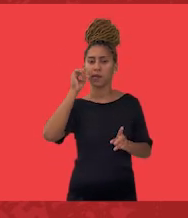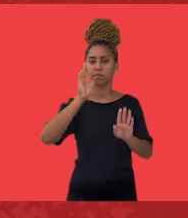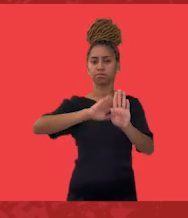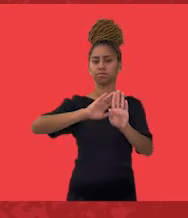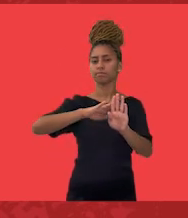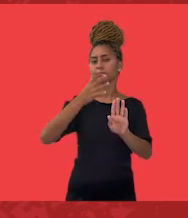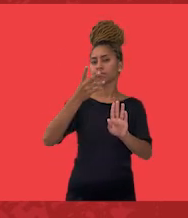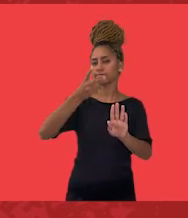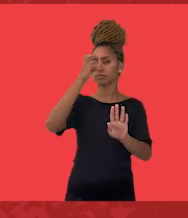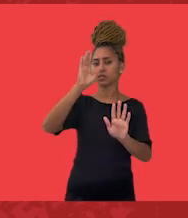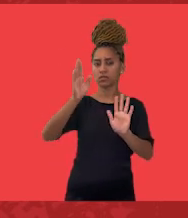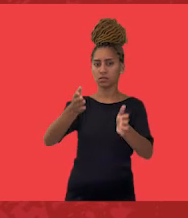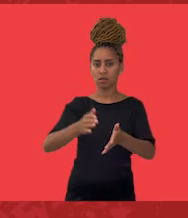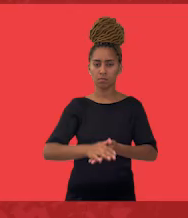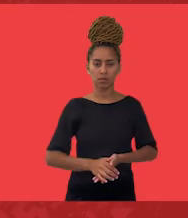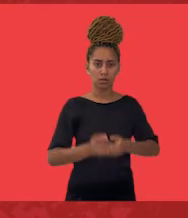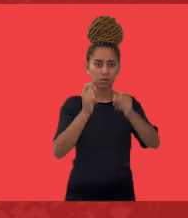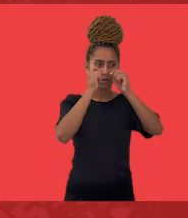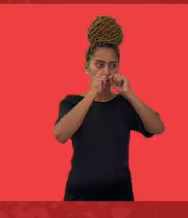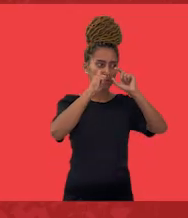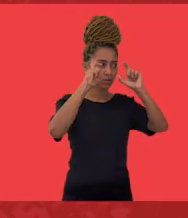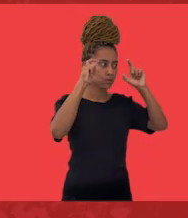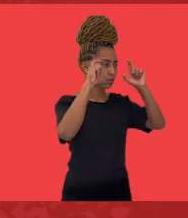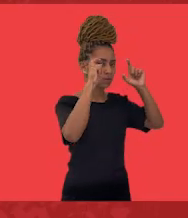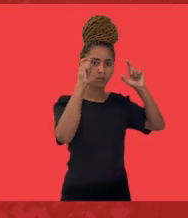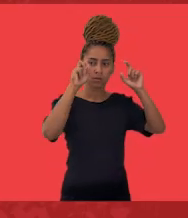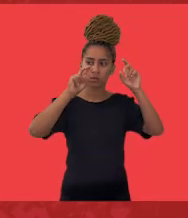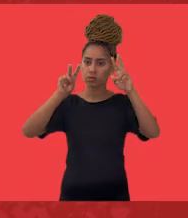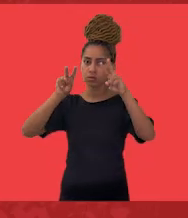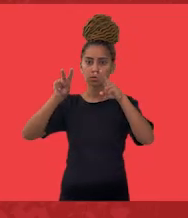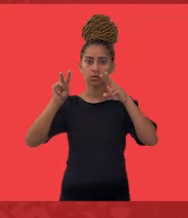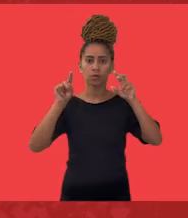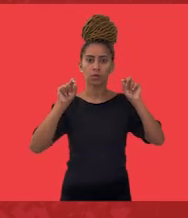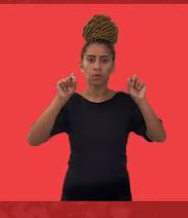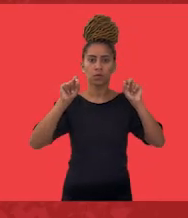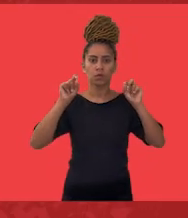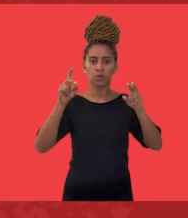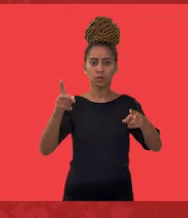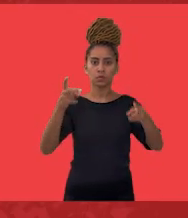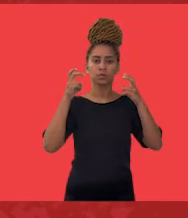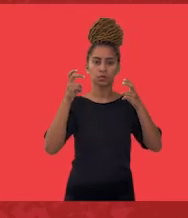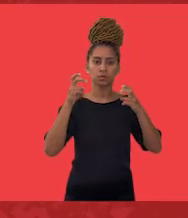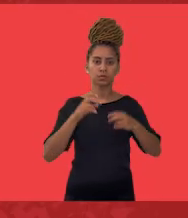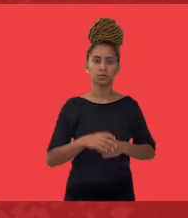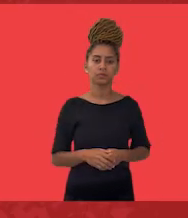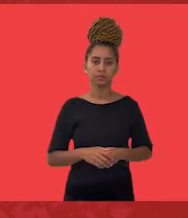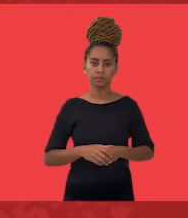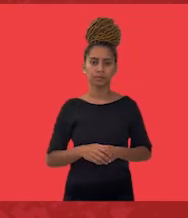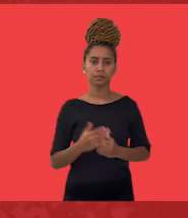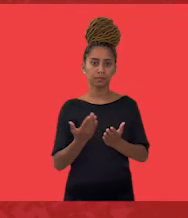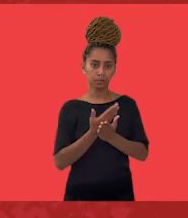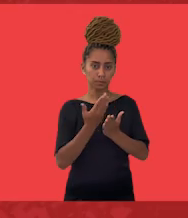Adivinhatória. Antecipar o final, não. Antecipar o meio. E